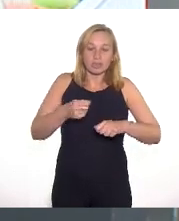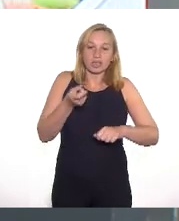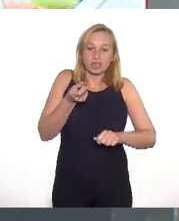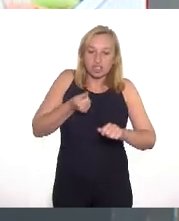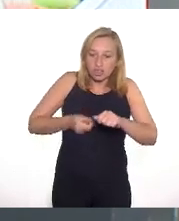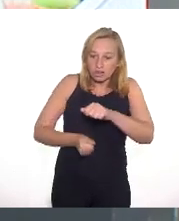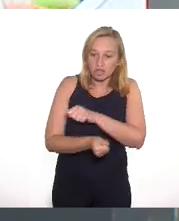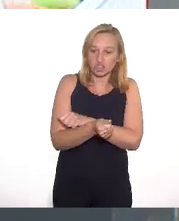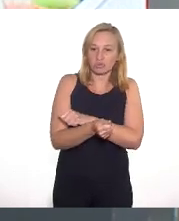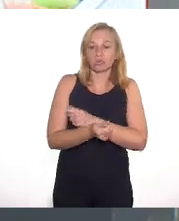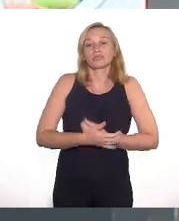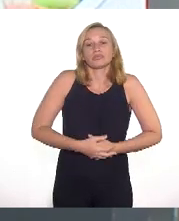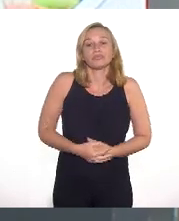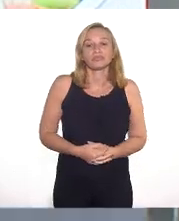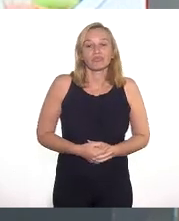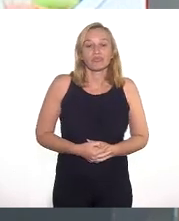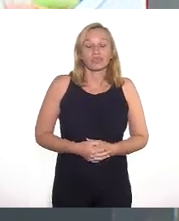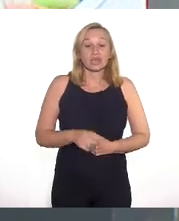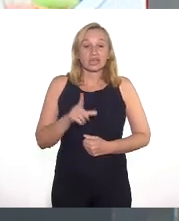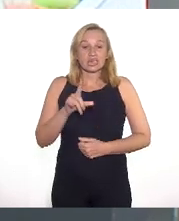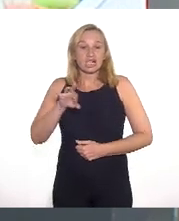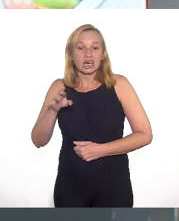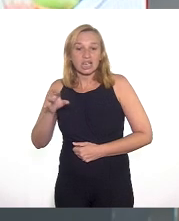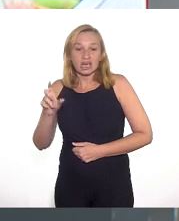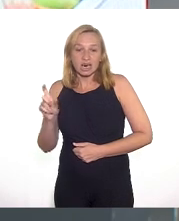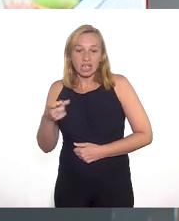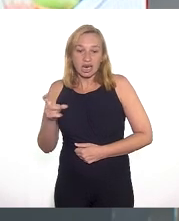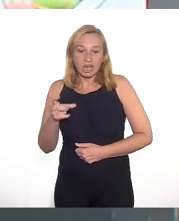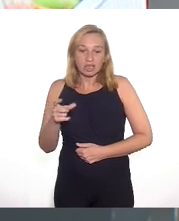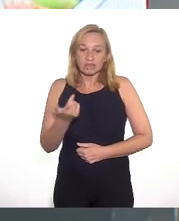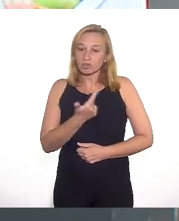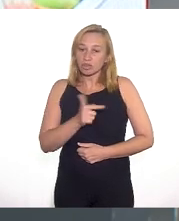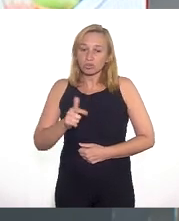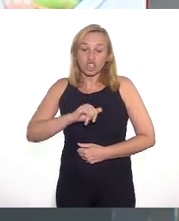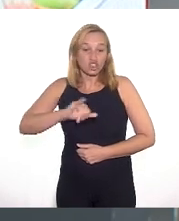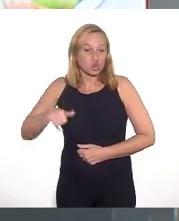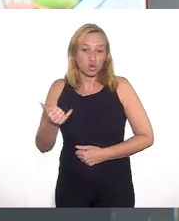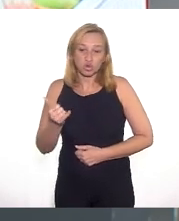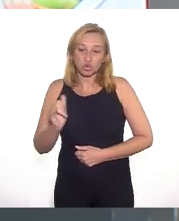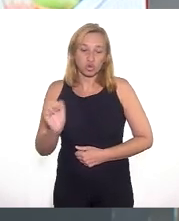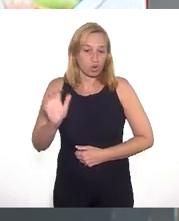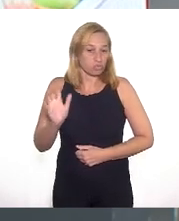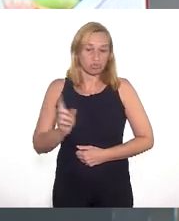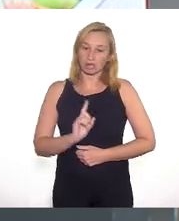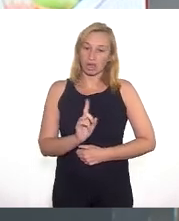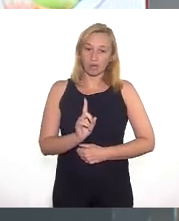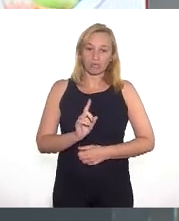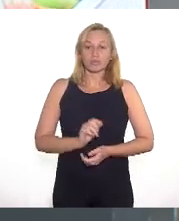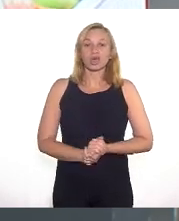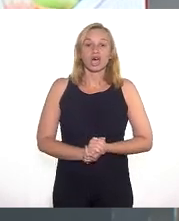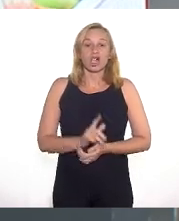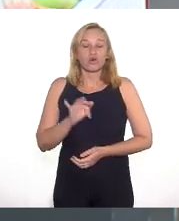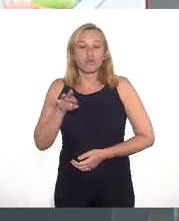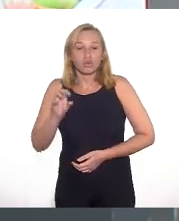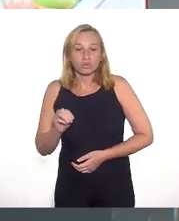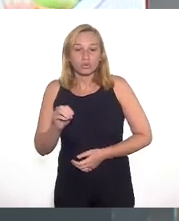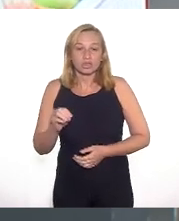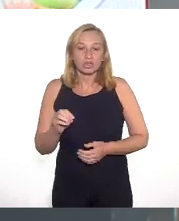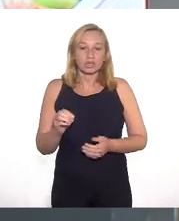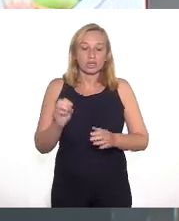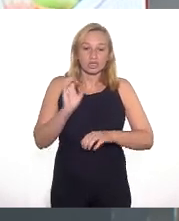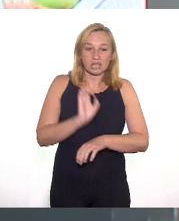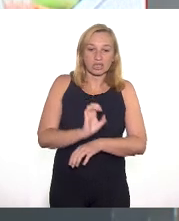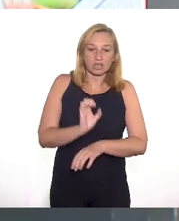investimento. Esse crédito, ele é sem juros, ele é financiado pelo Fundo Estadual de Fomento